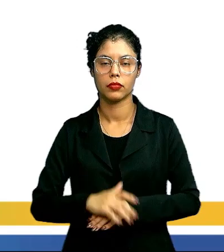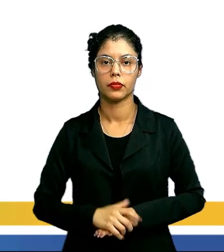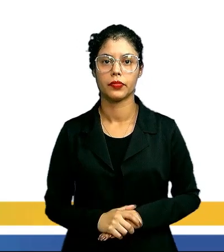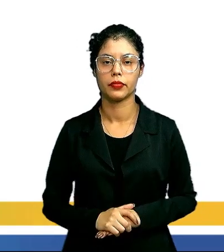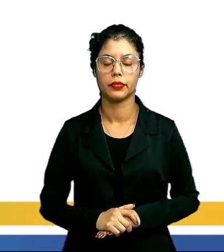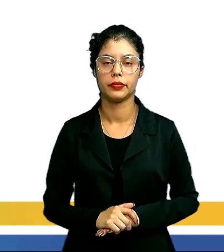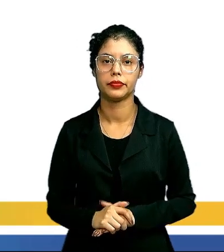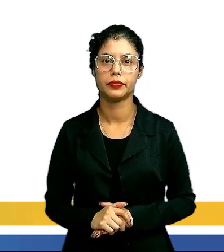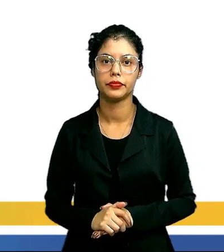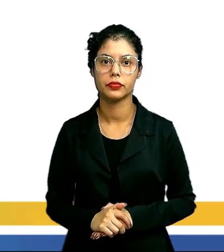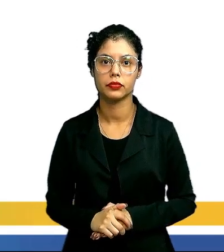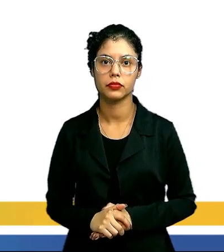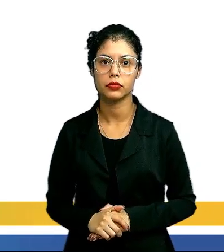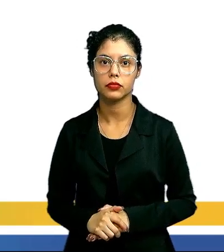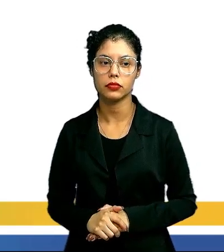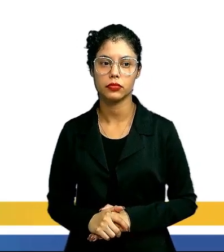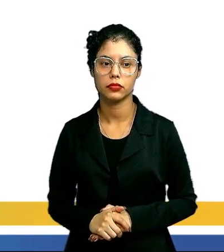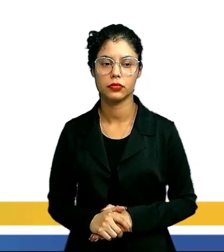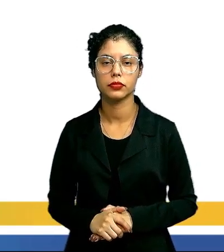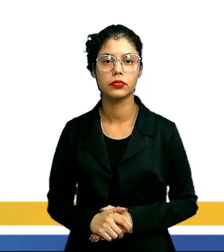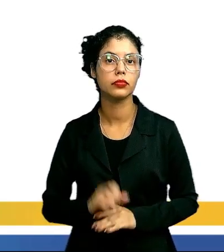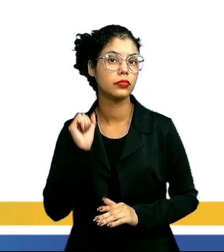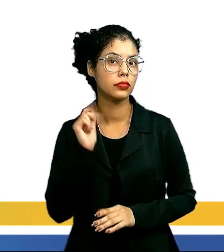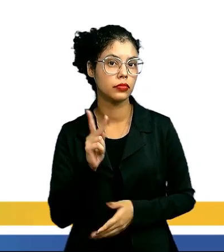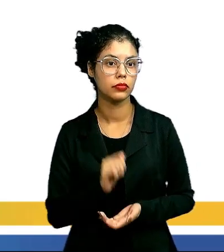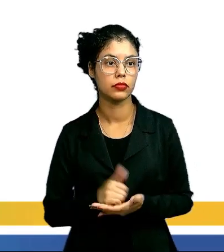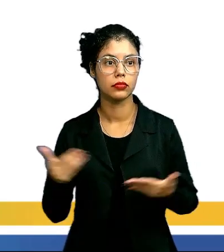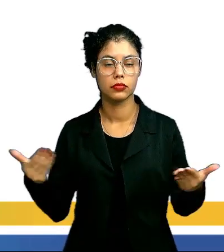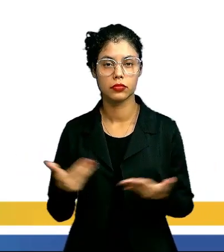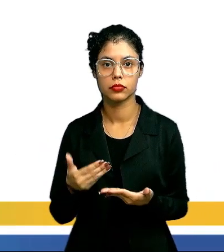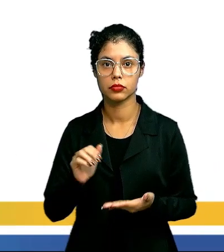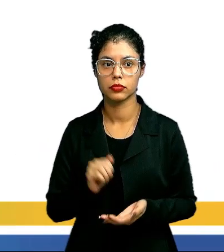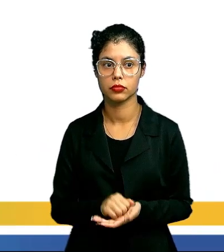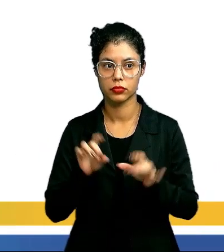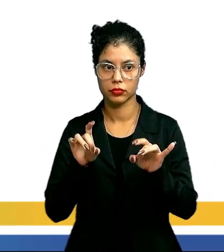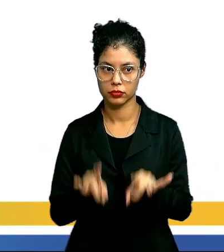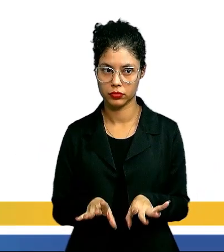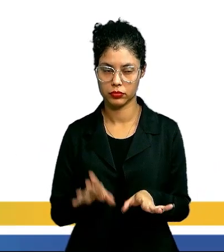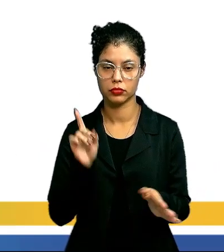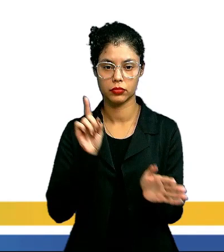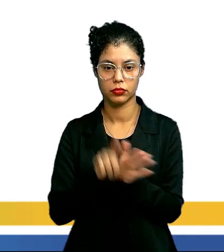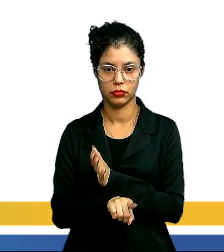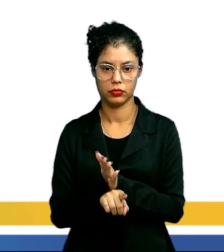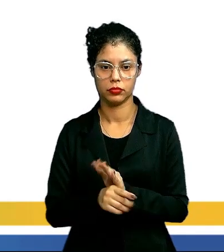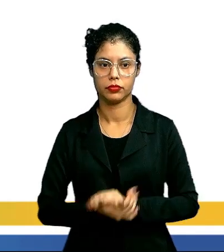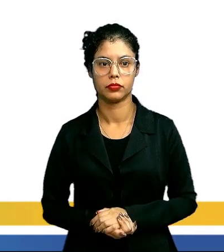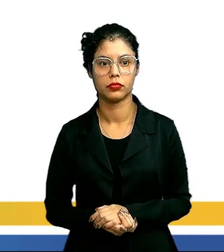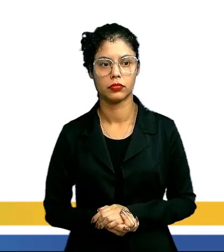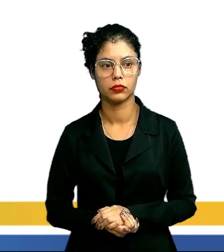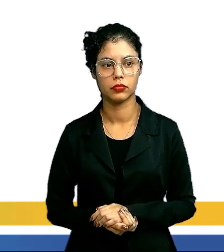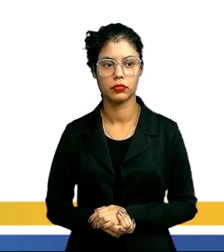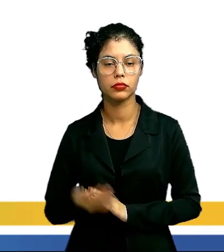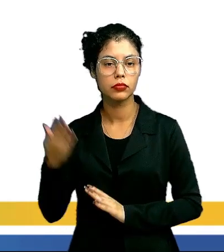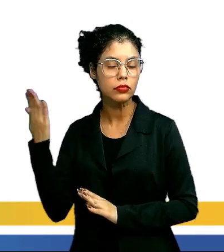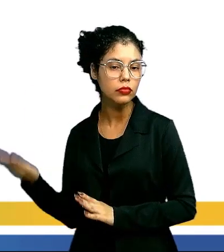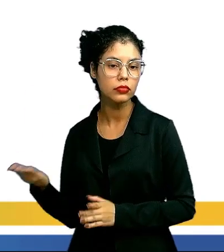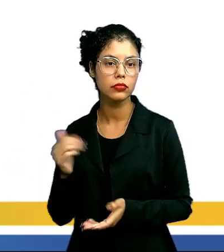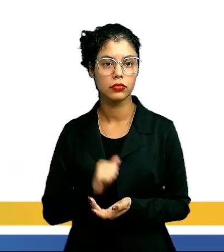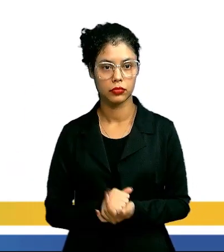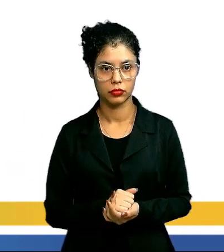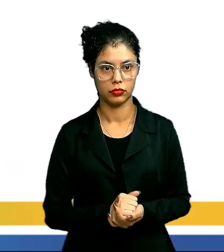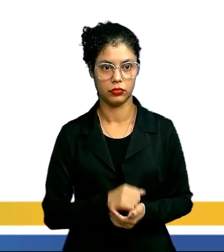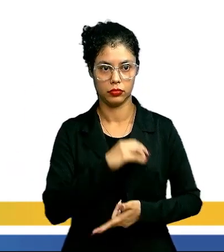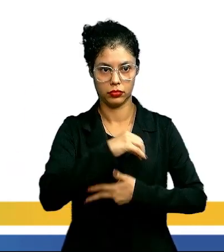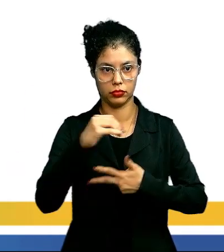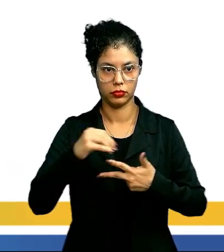é letra e como bem Falei OK agora nós vamos para a nossa última questão essa questão agora é